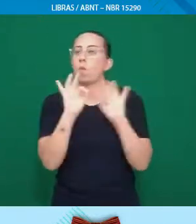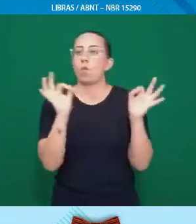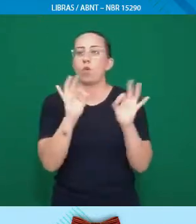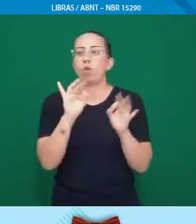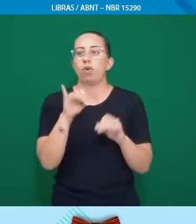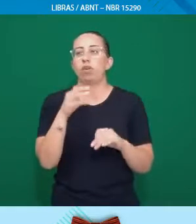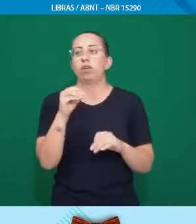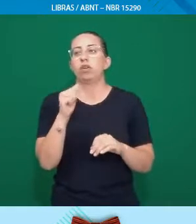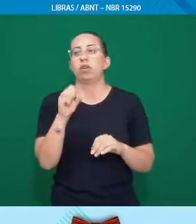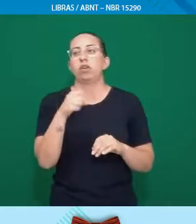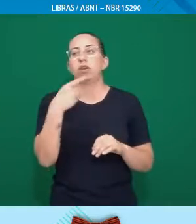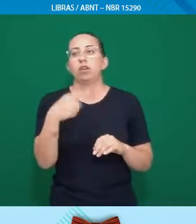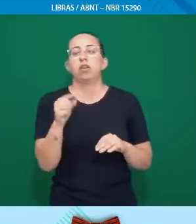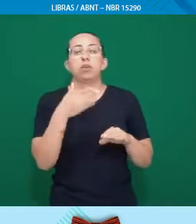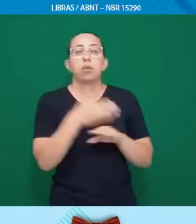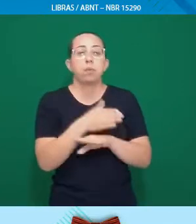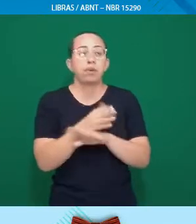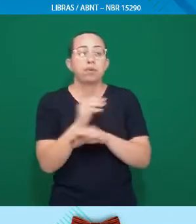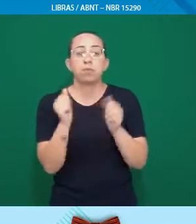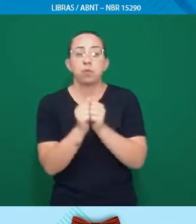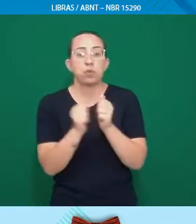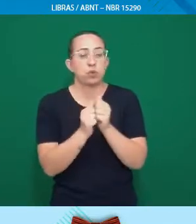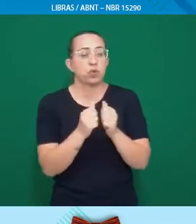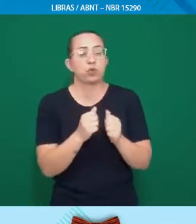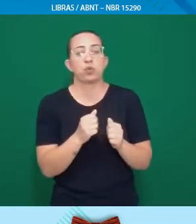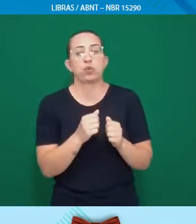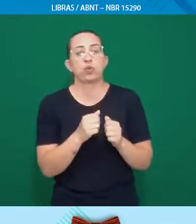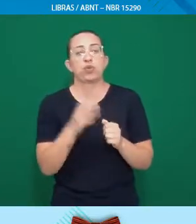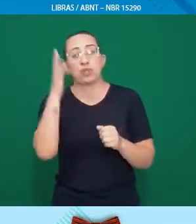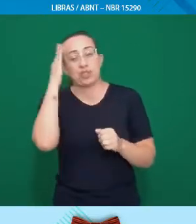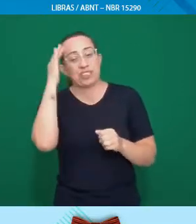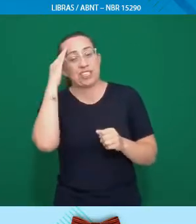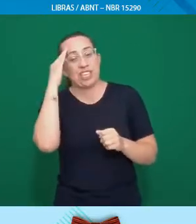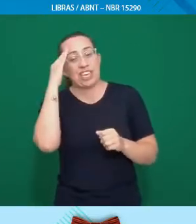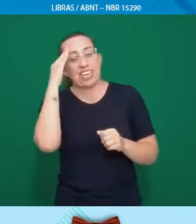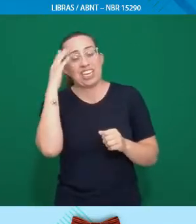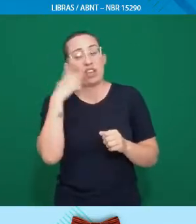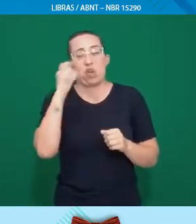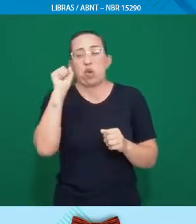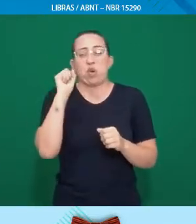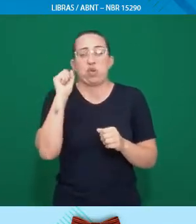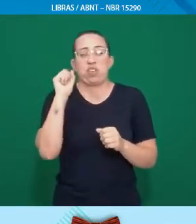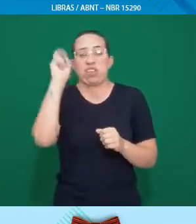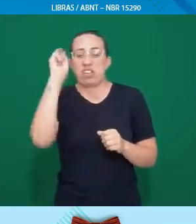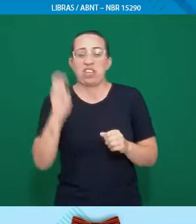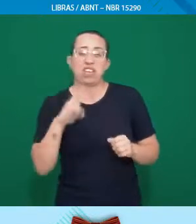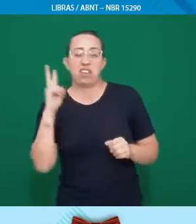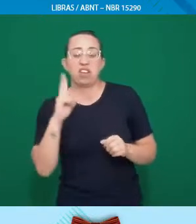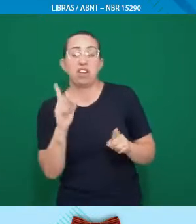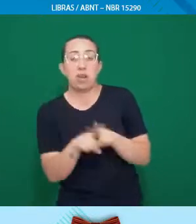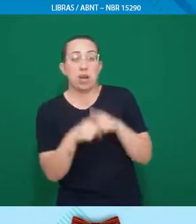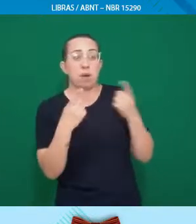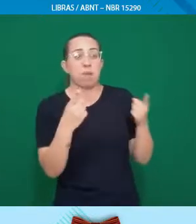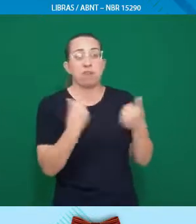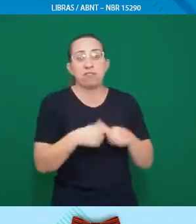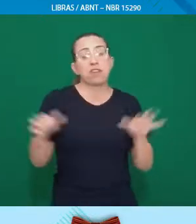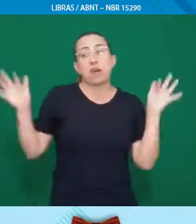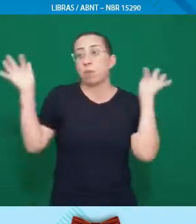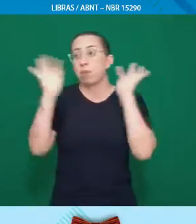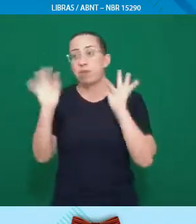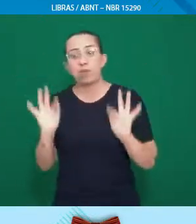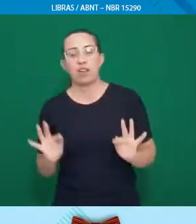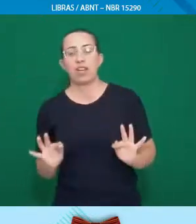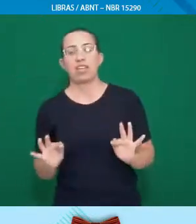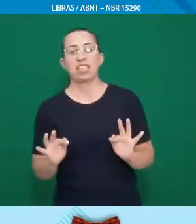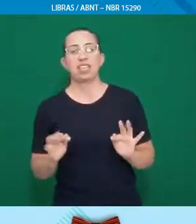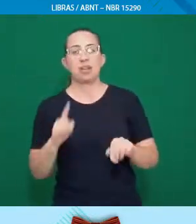Carlos me acompanhou durante a campanha foi muito bom para ele também eu sei que ele se realizou o mesmo não tendo conseguido alcançar o objetivo mas